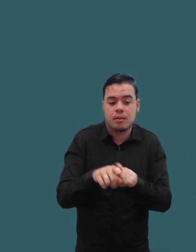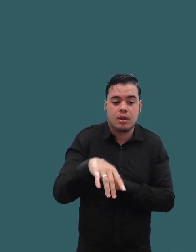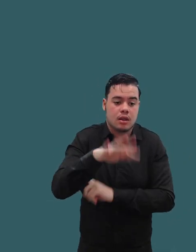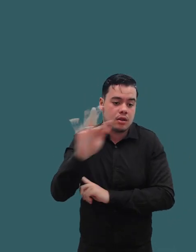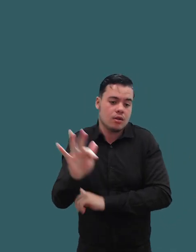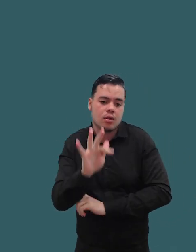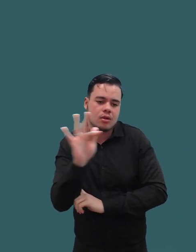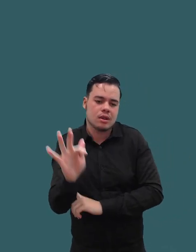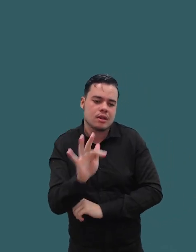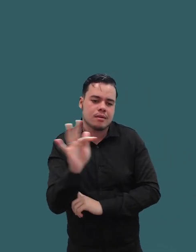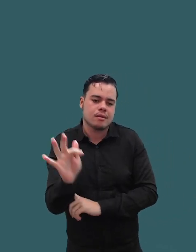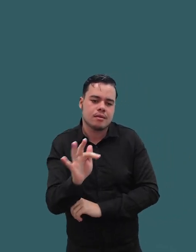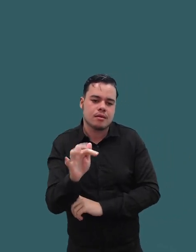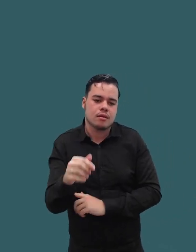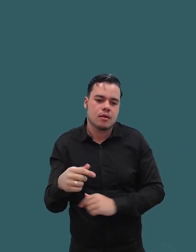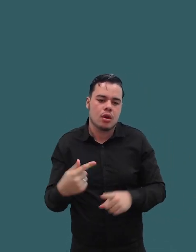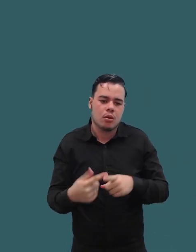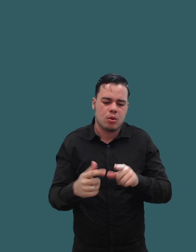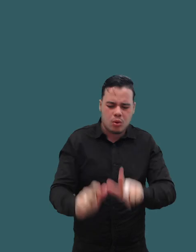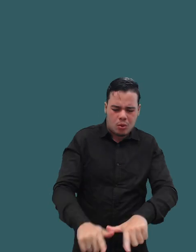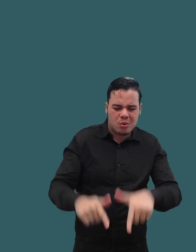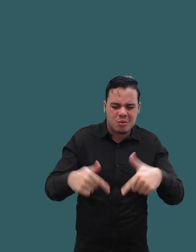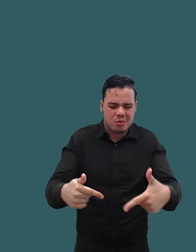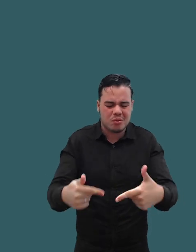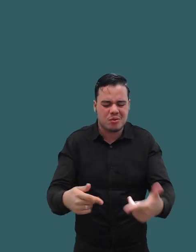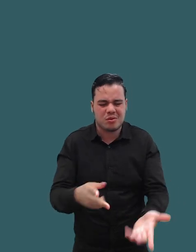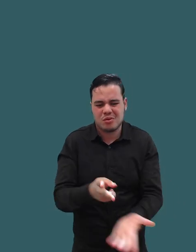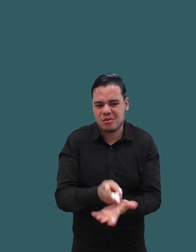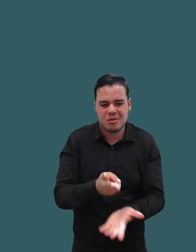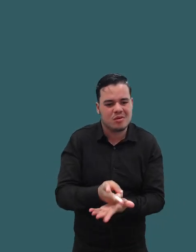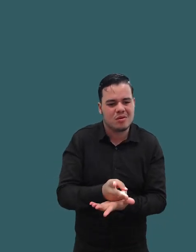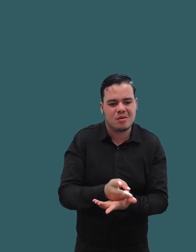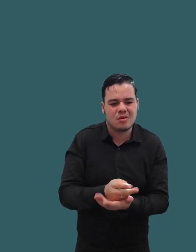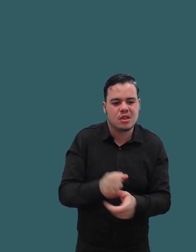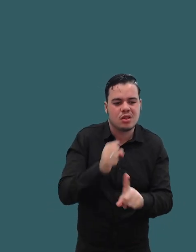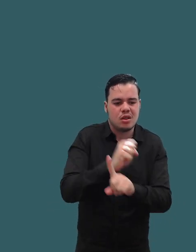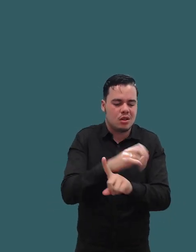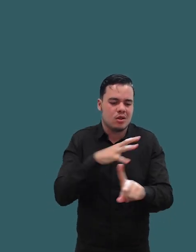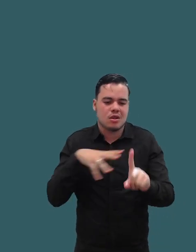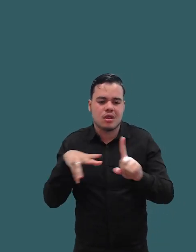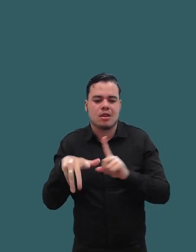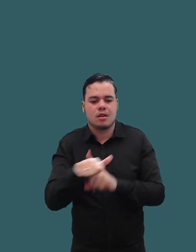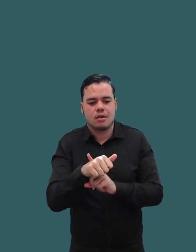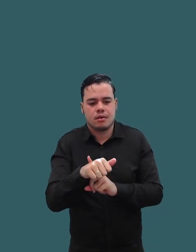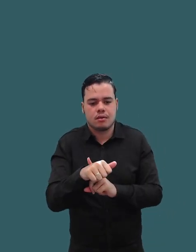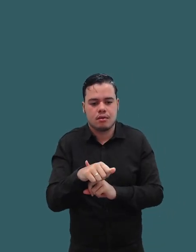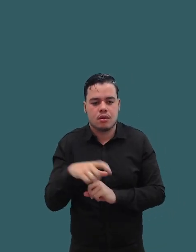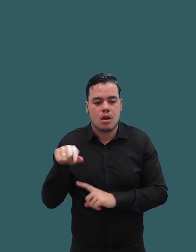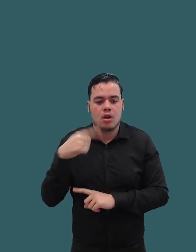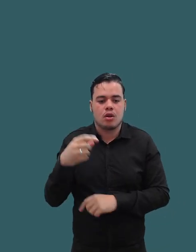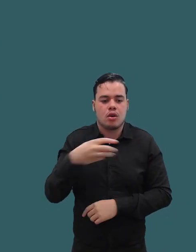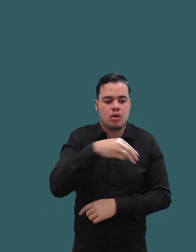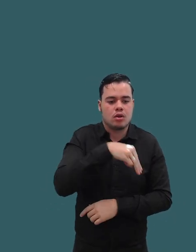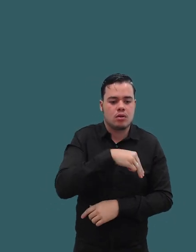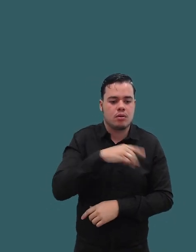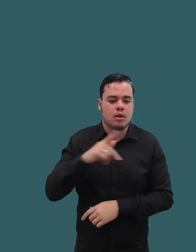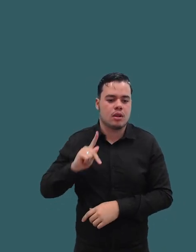permanente esse trabalho, porque esse é o enfrentamento permanente da civilização. Então, o nosso